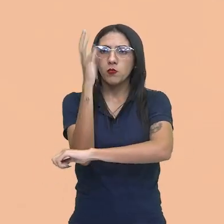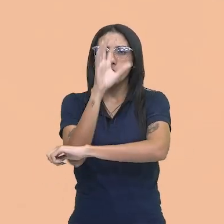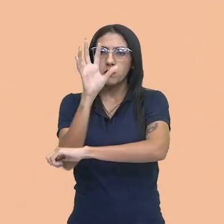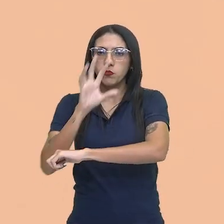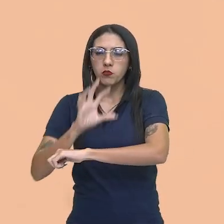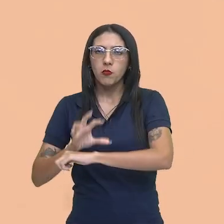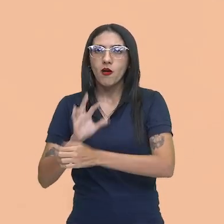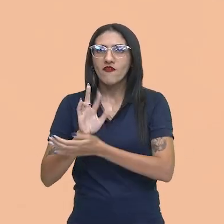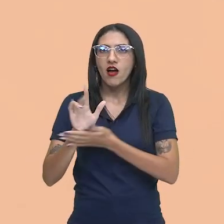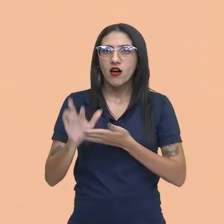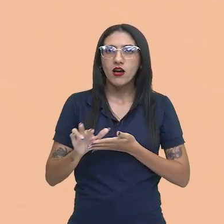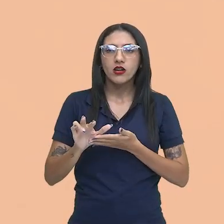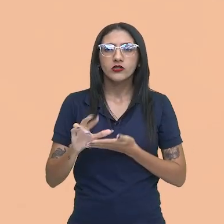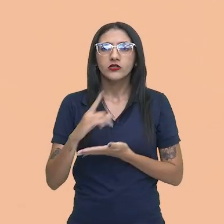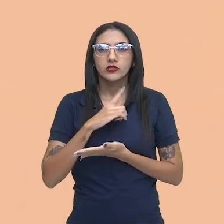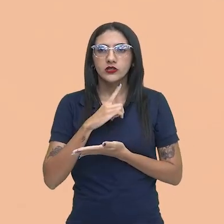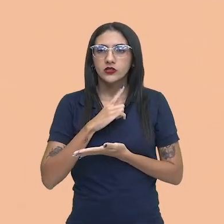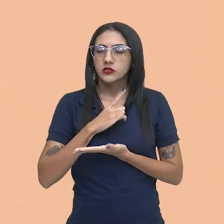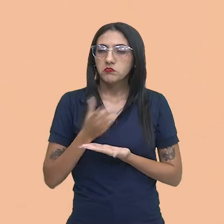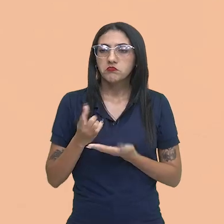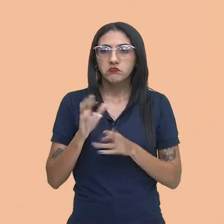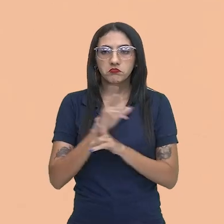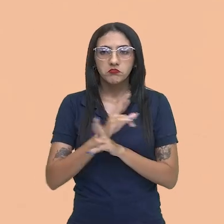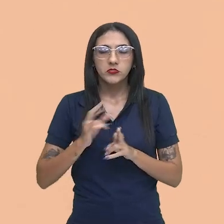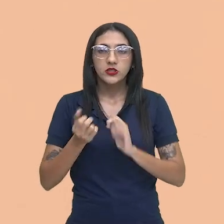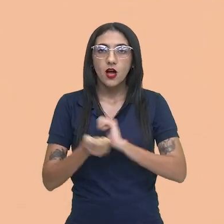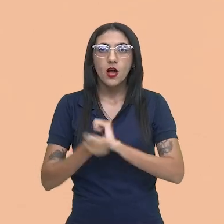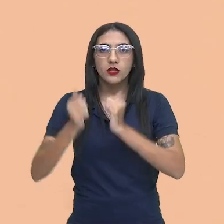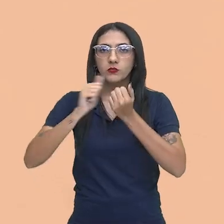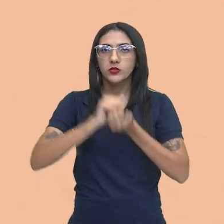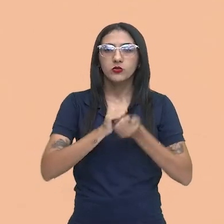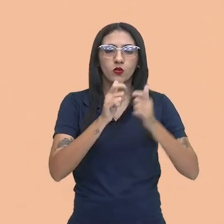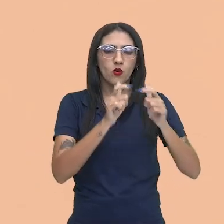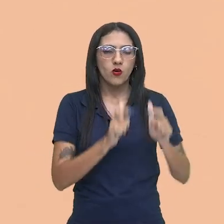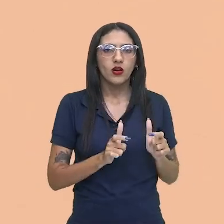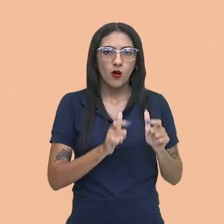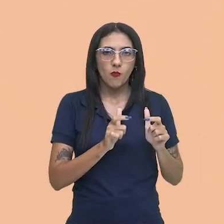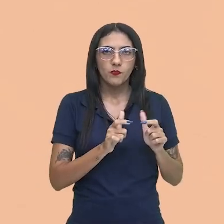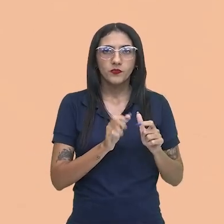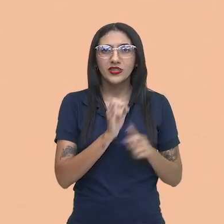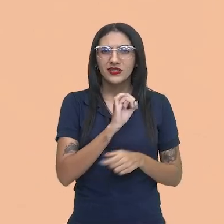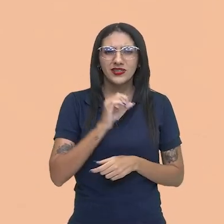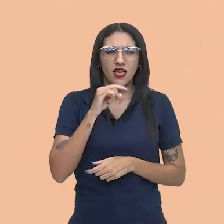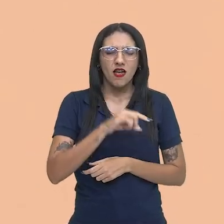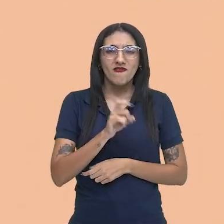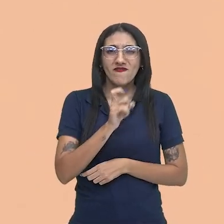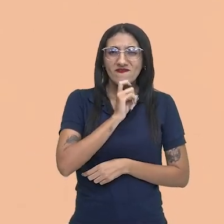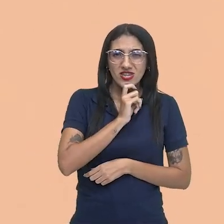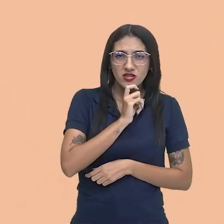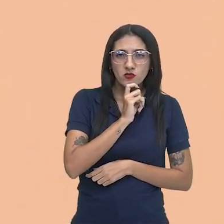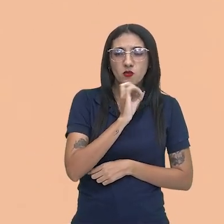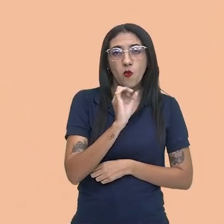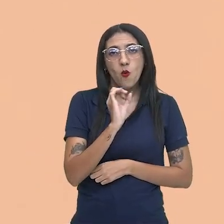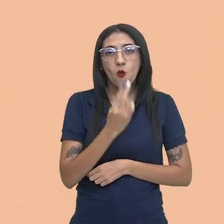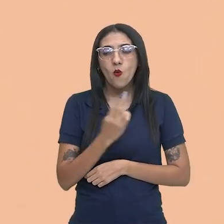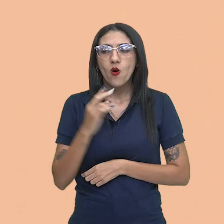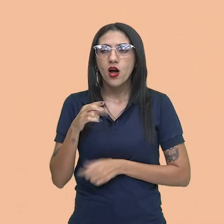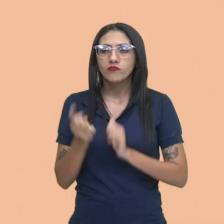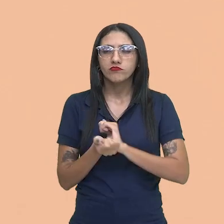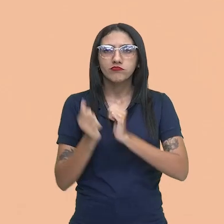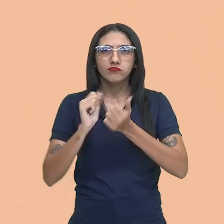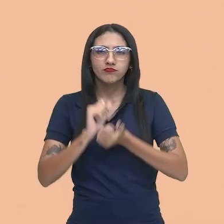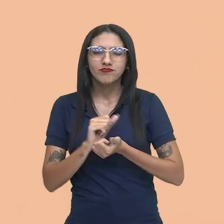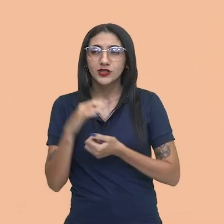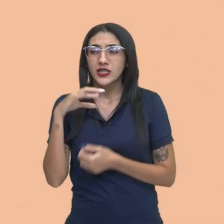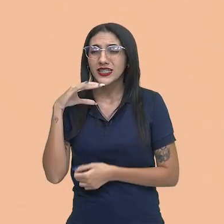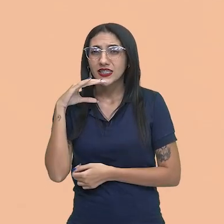presentes e que são adaptados àquele local. Se é muito frio, se está adaptado ali a